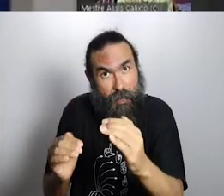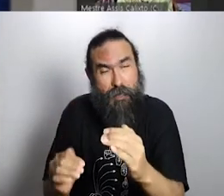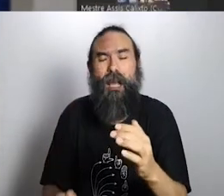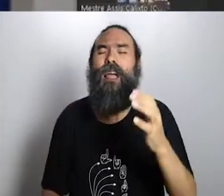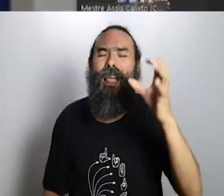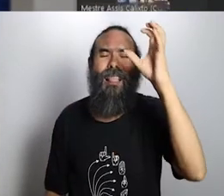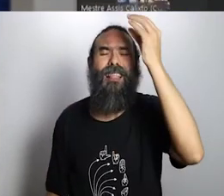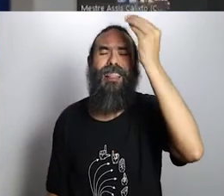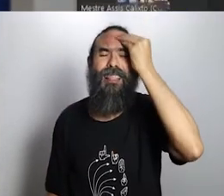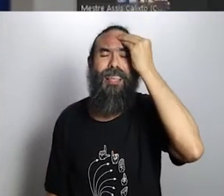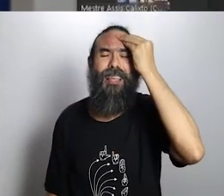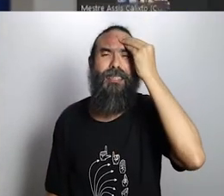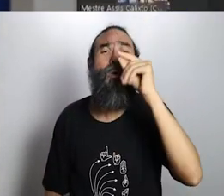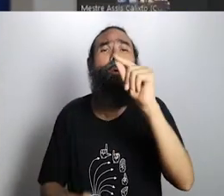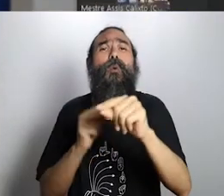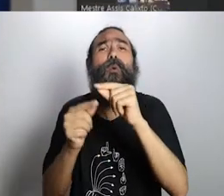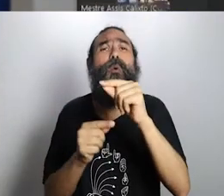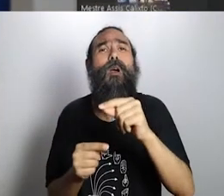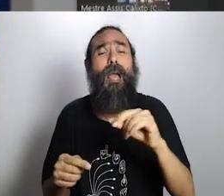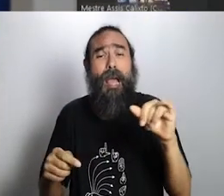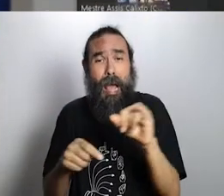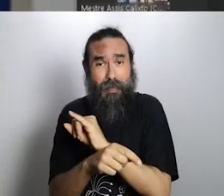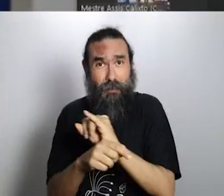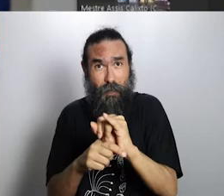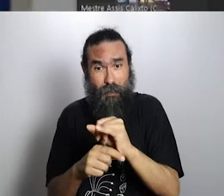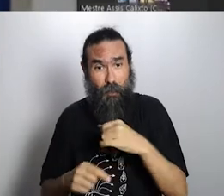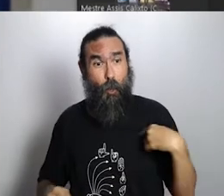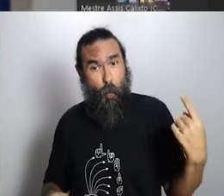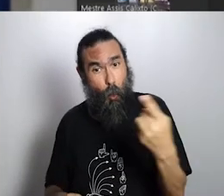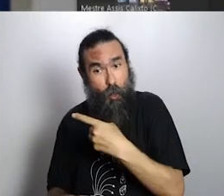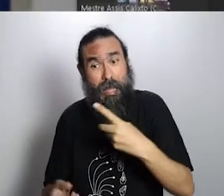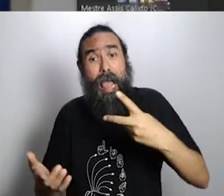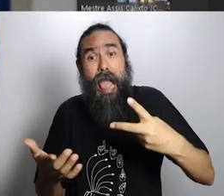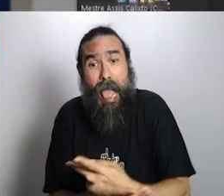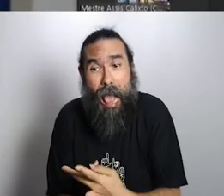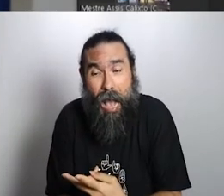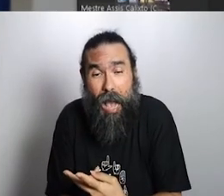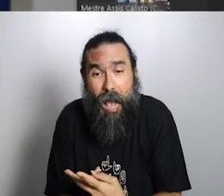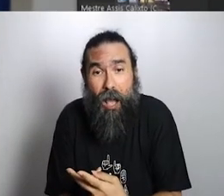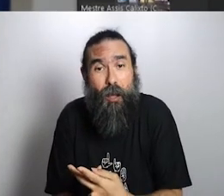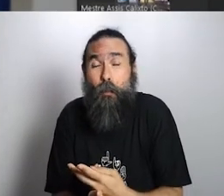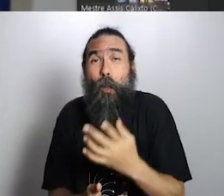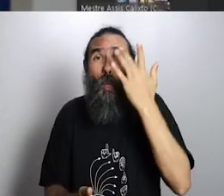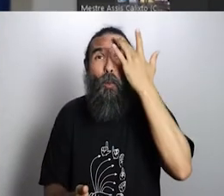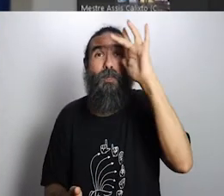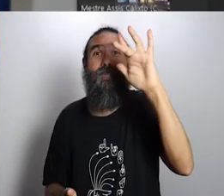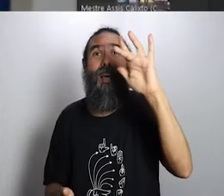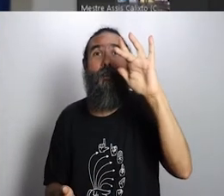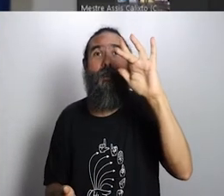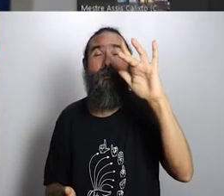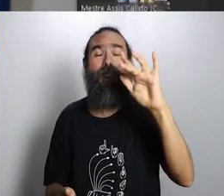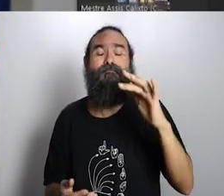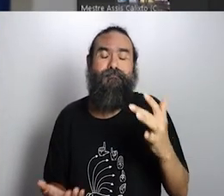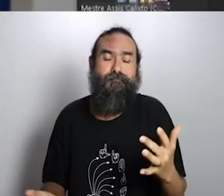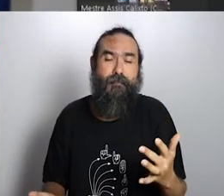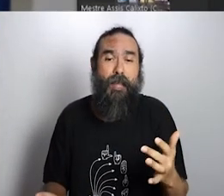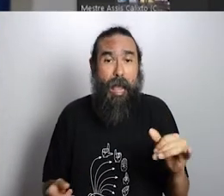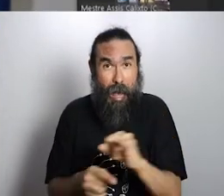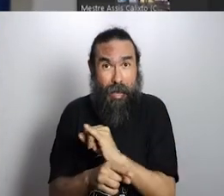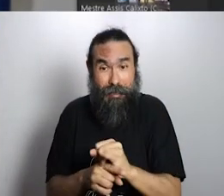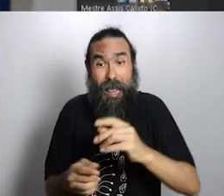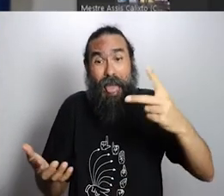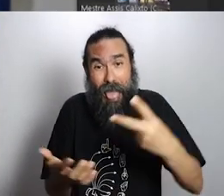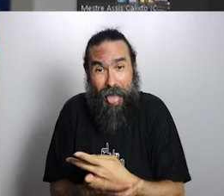saber. Eu estou errando sem saber. E quem erra por ignorância não é pecado, não. É só ignorância. Então, eu queria